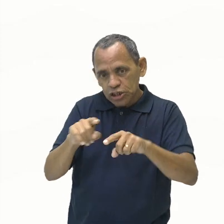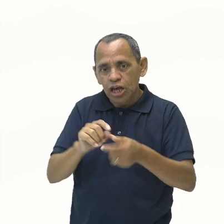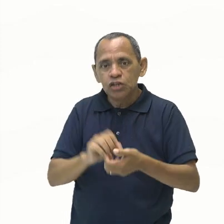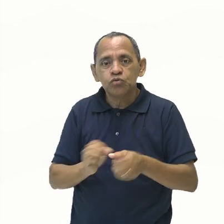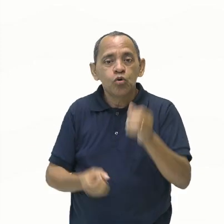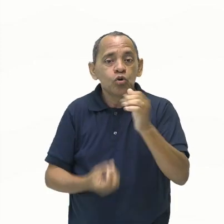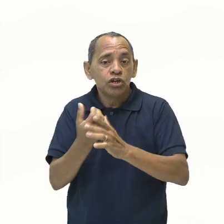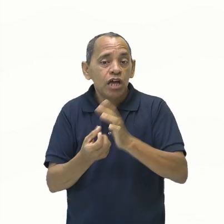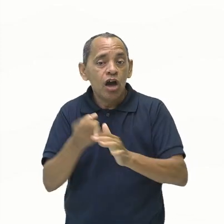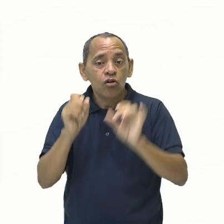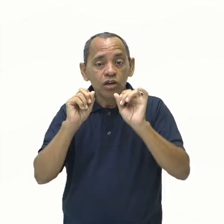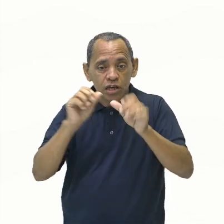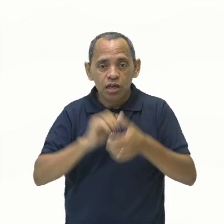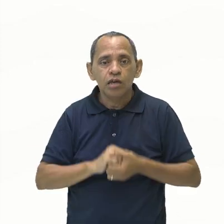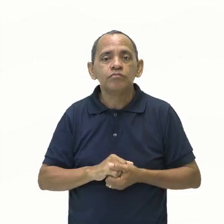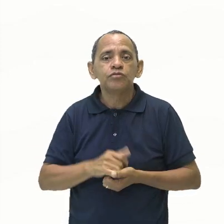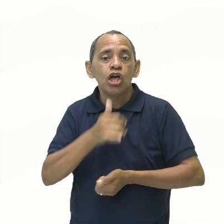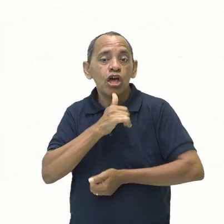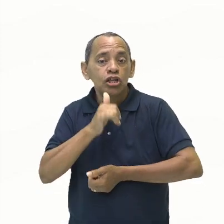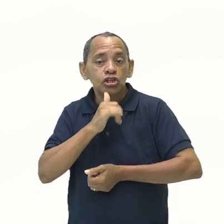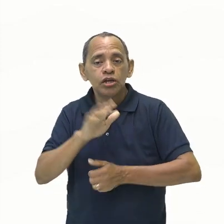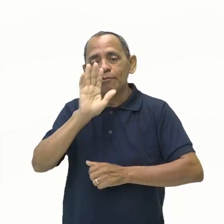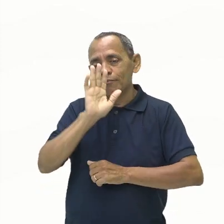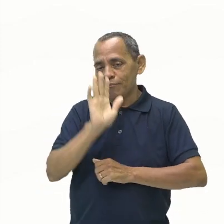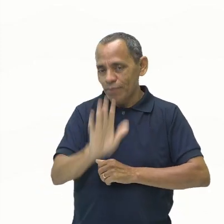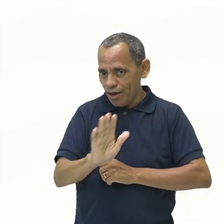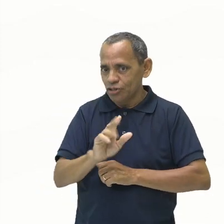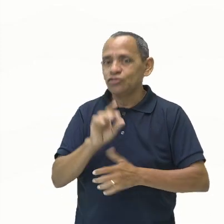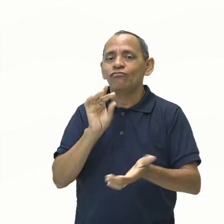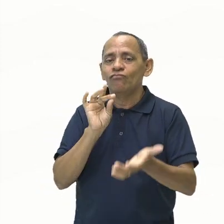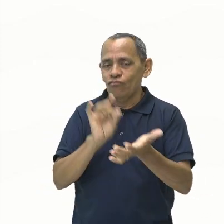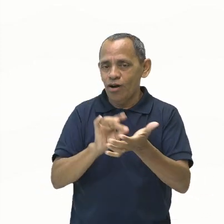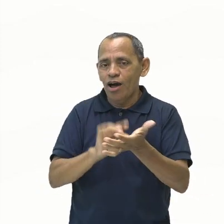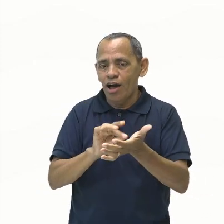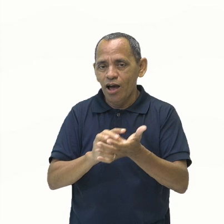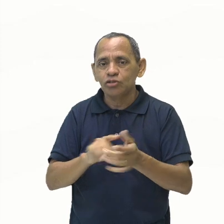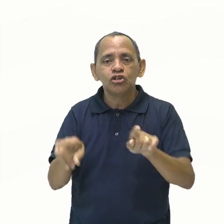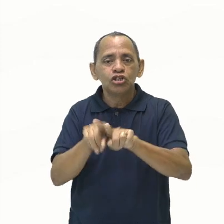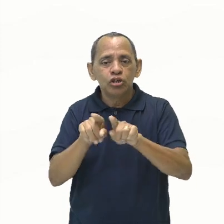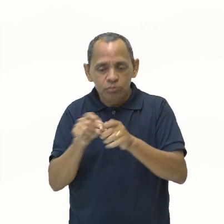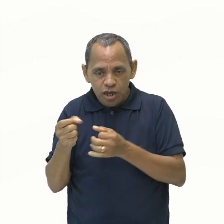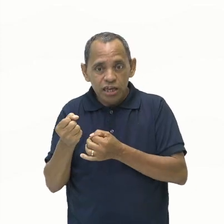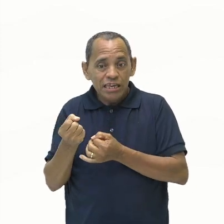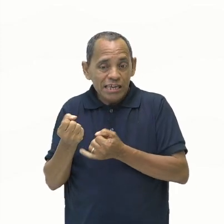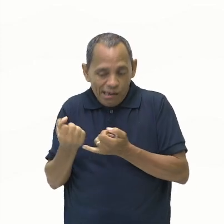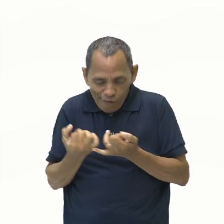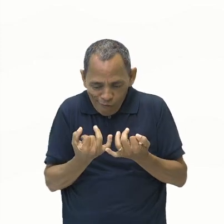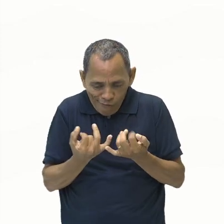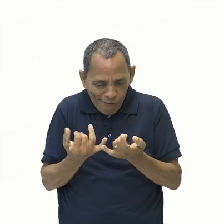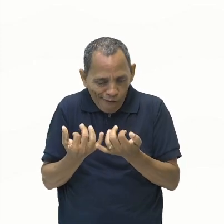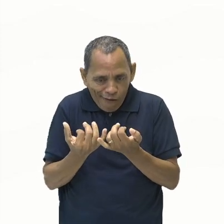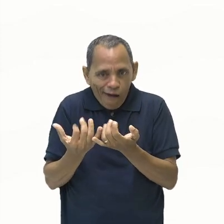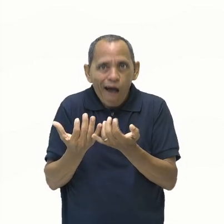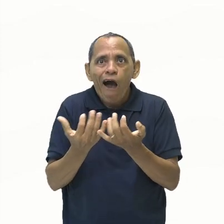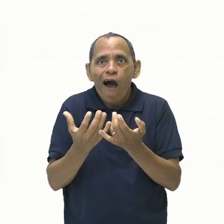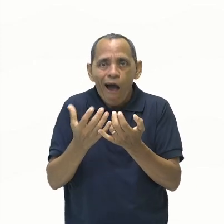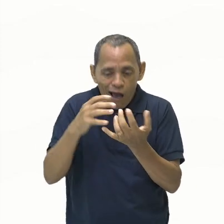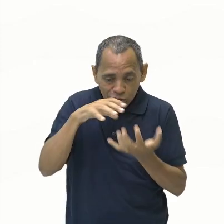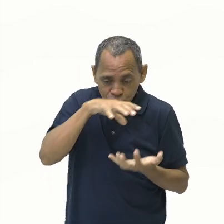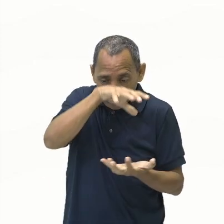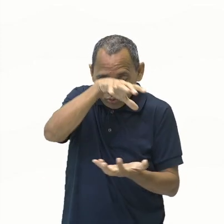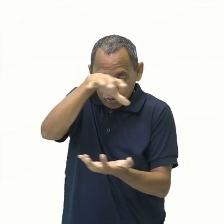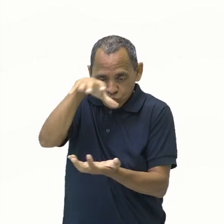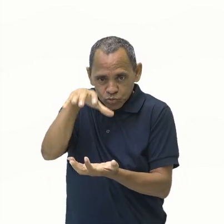gerar justamente energia, mas em compensação vai emitir gases poluentes no